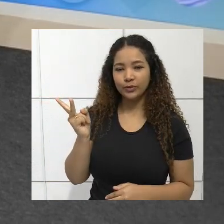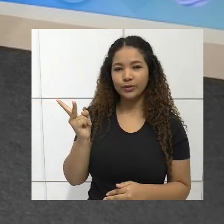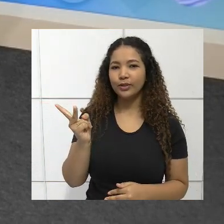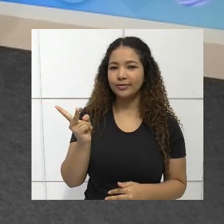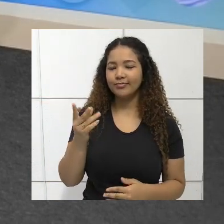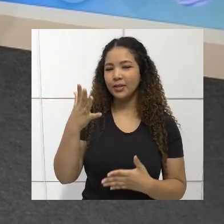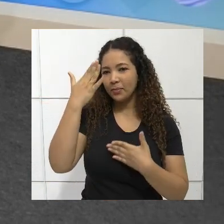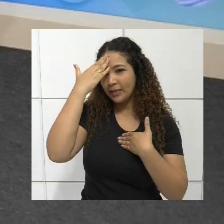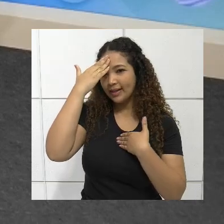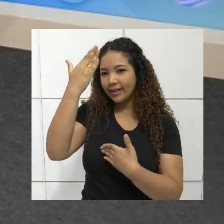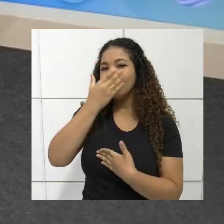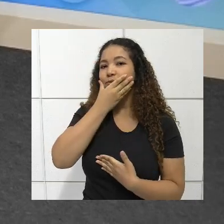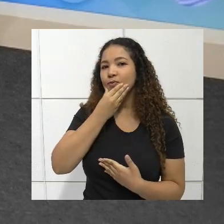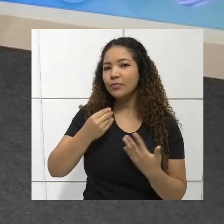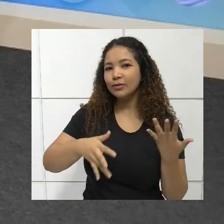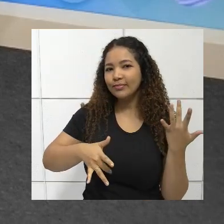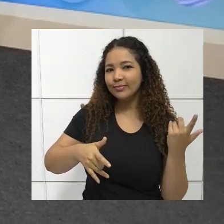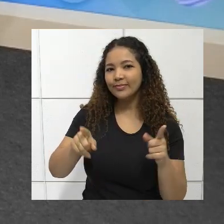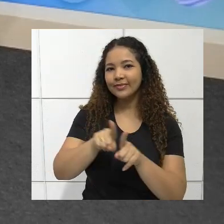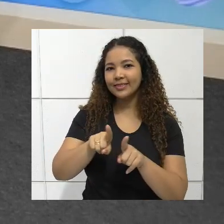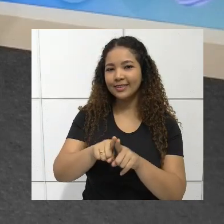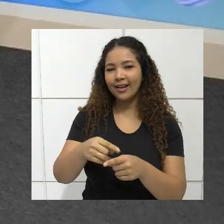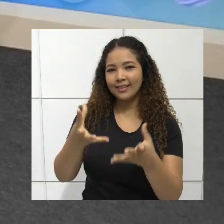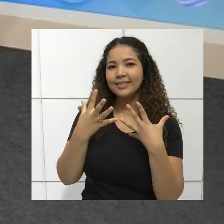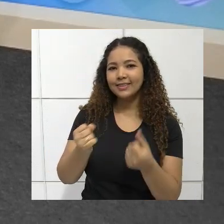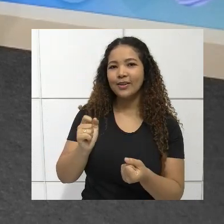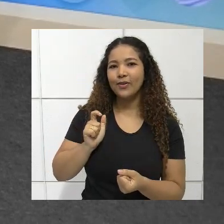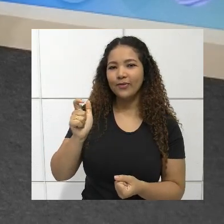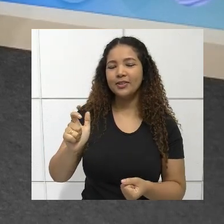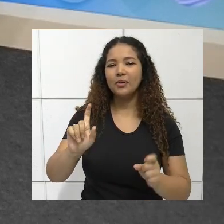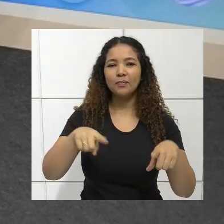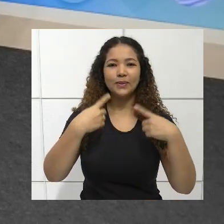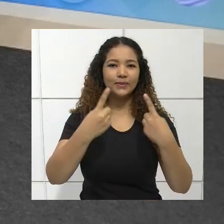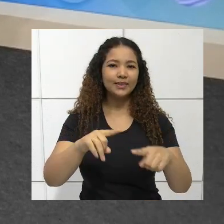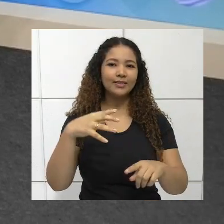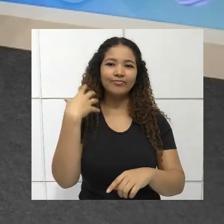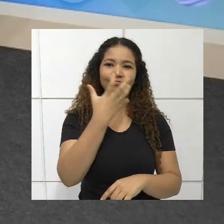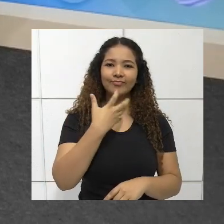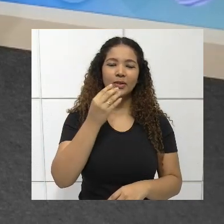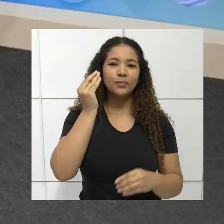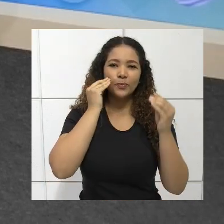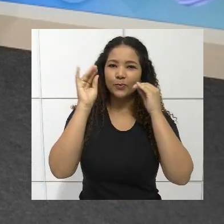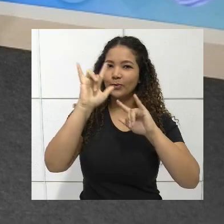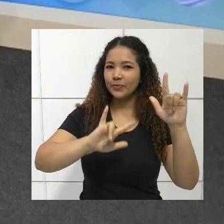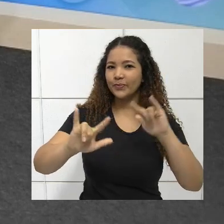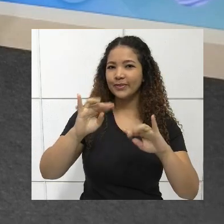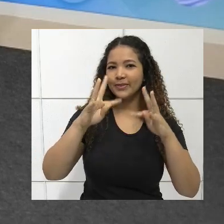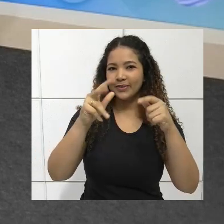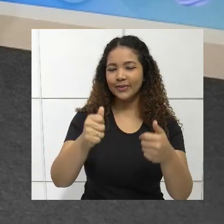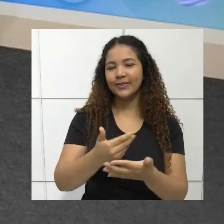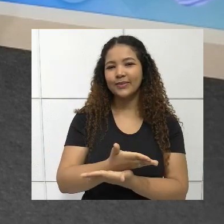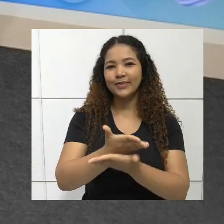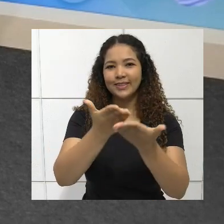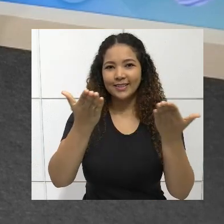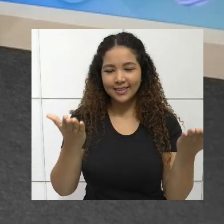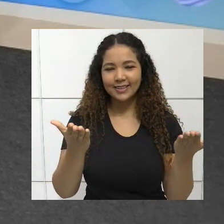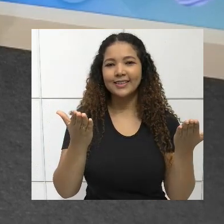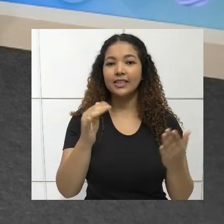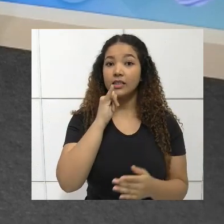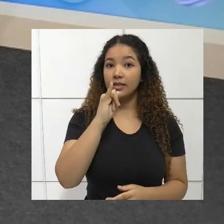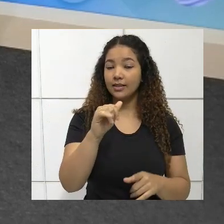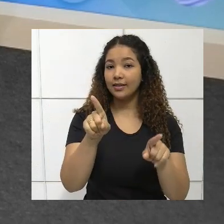por aceitar o convite de vir aqui trazer essa mensagem através da música, da canção para o nosso povo. Um beijo grande no coração de todos vocês,